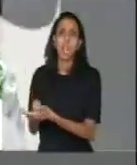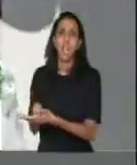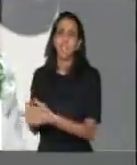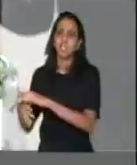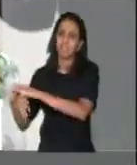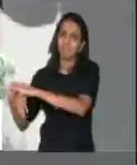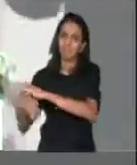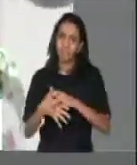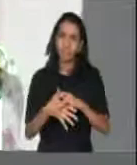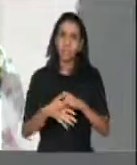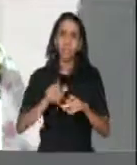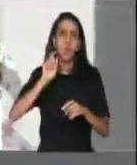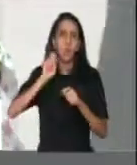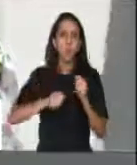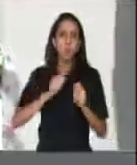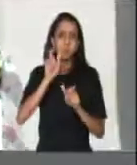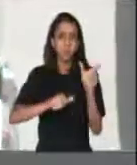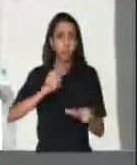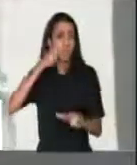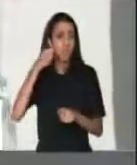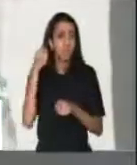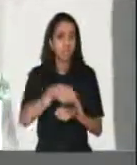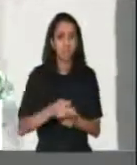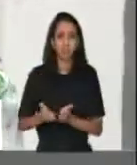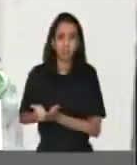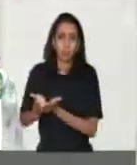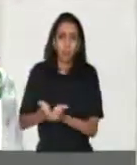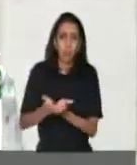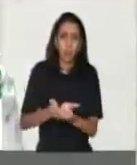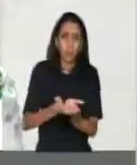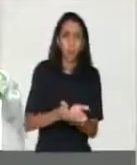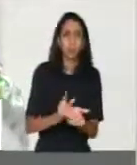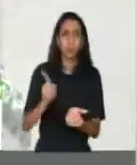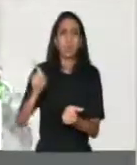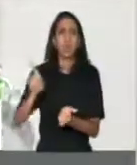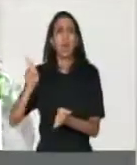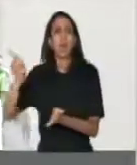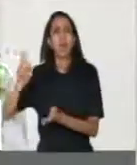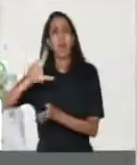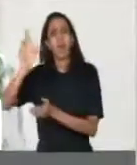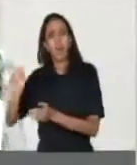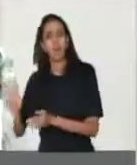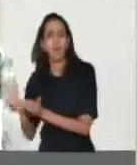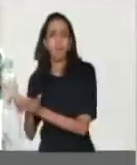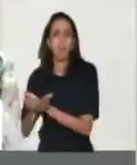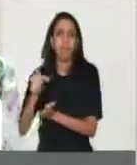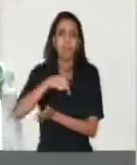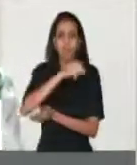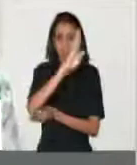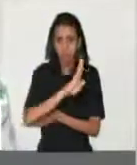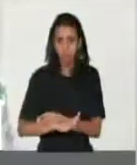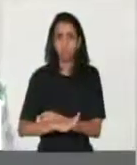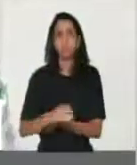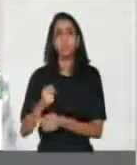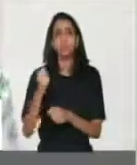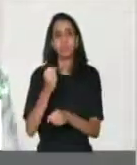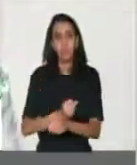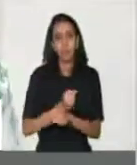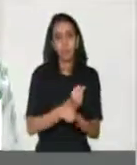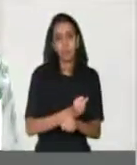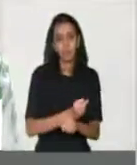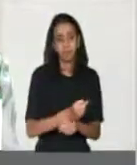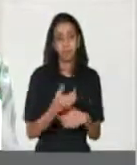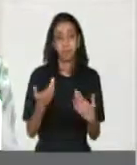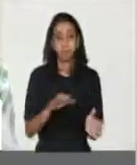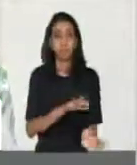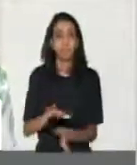morrendo, nós sabemos, nos navios negreiros da vida. E hoje, estar aqui com Vossa Excelência